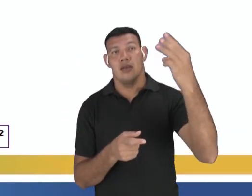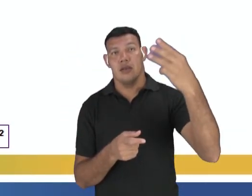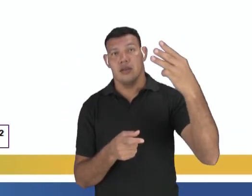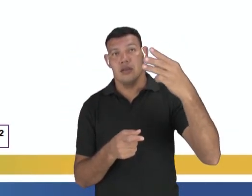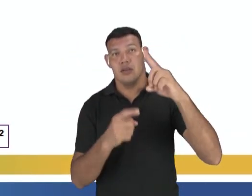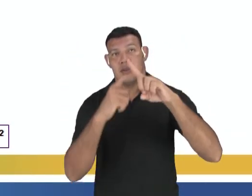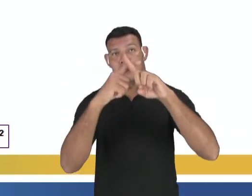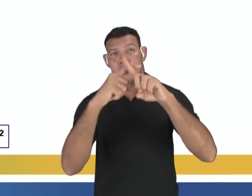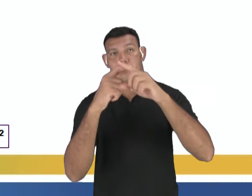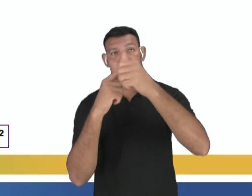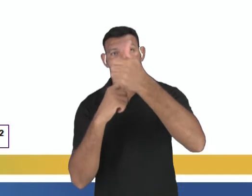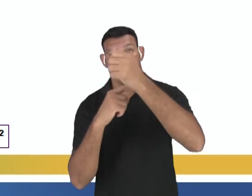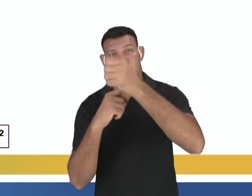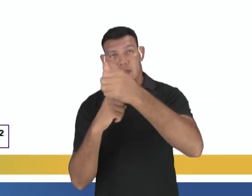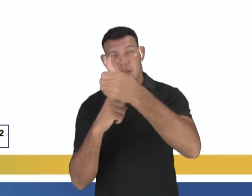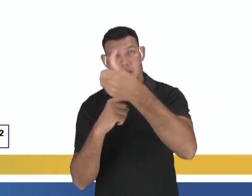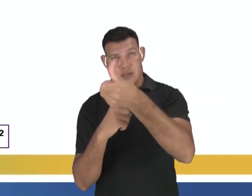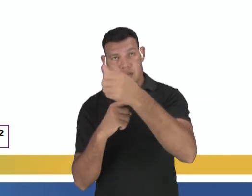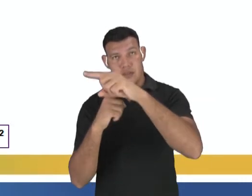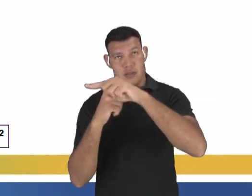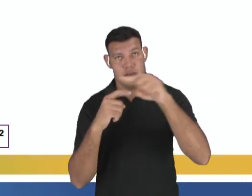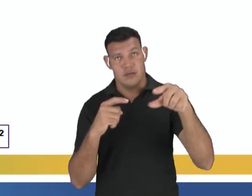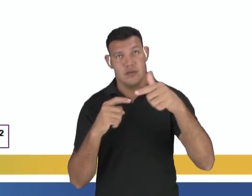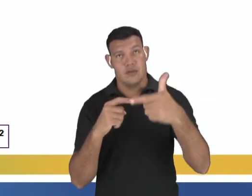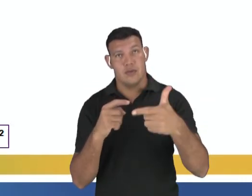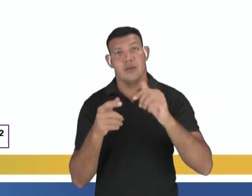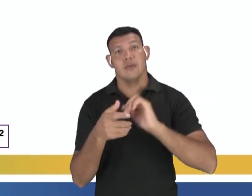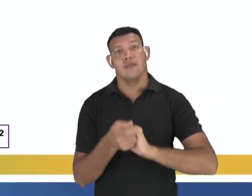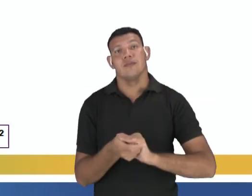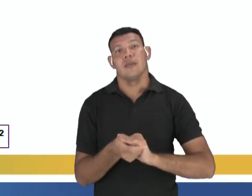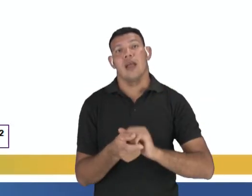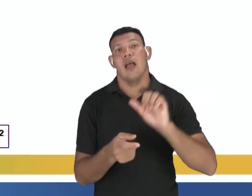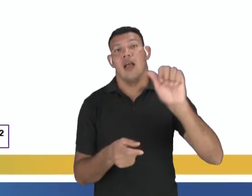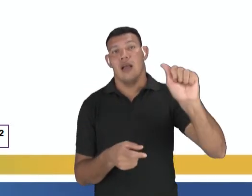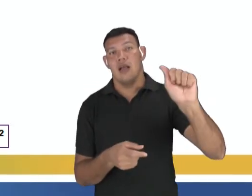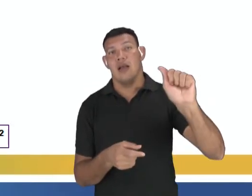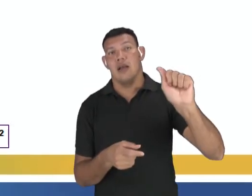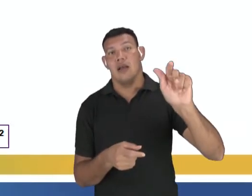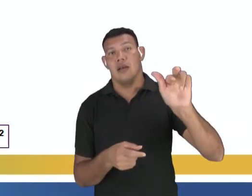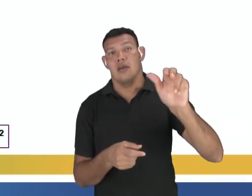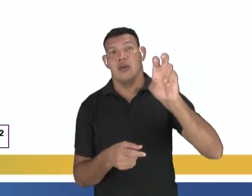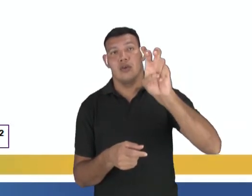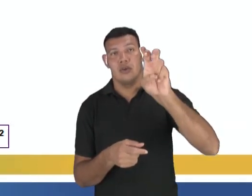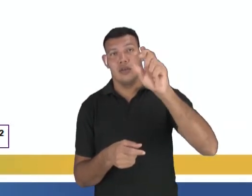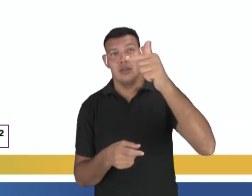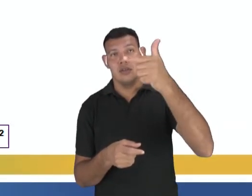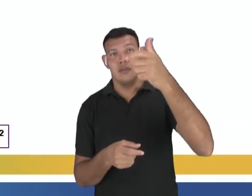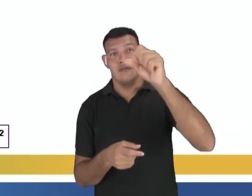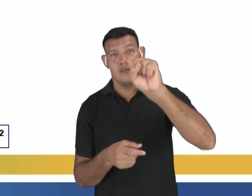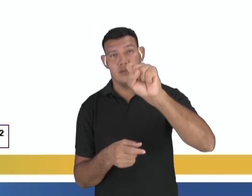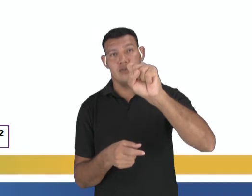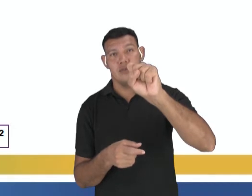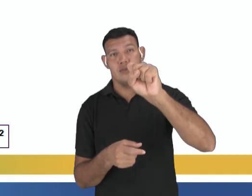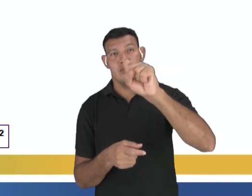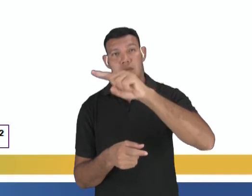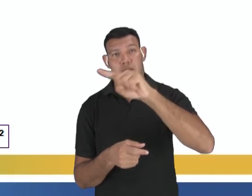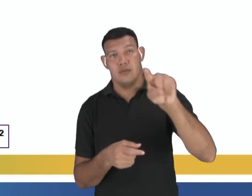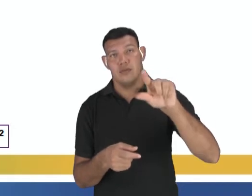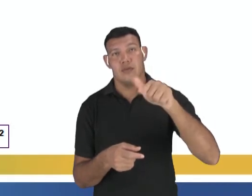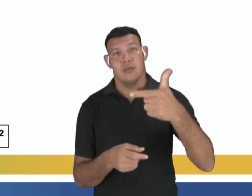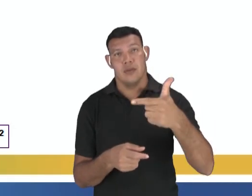metros quadrados. Então, essa seria a área, né, do terreno do filho que pegou, do filho mais velho,